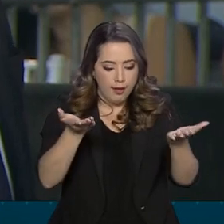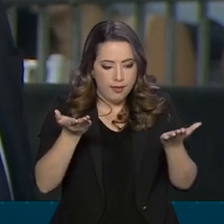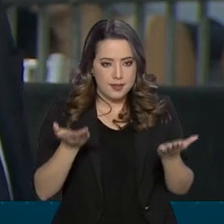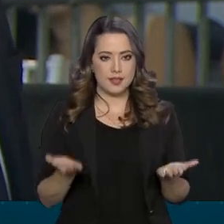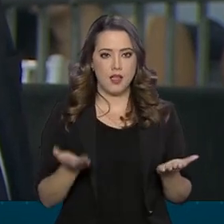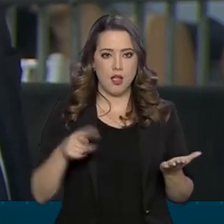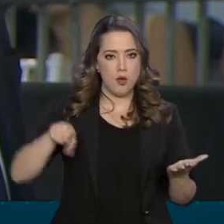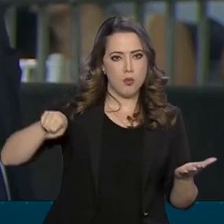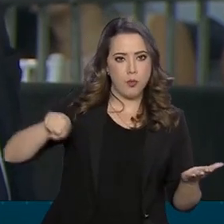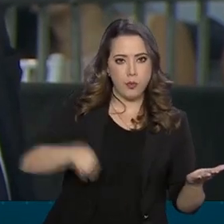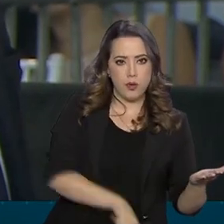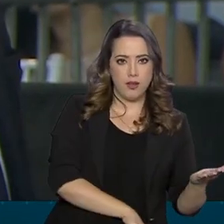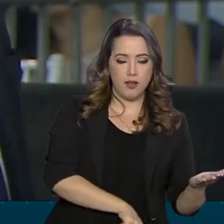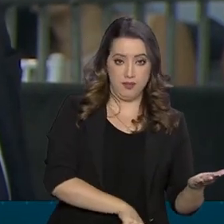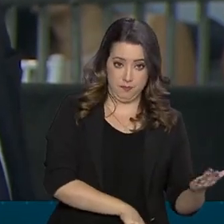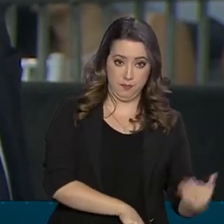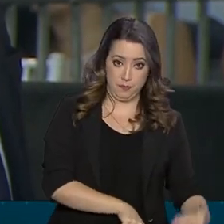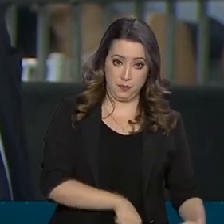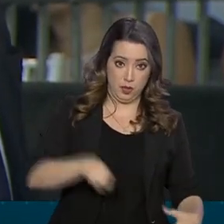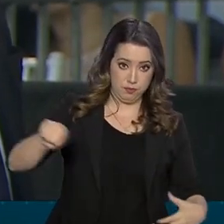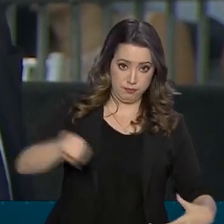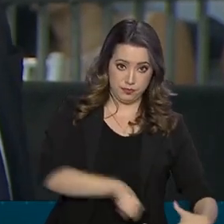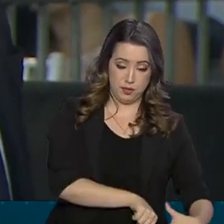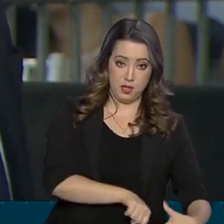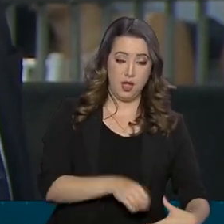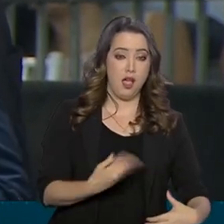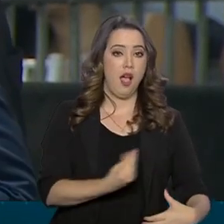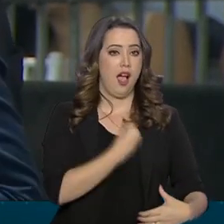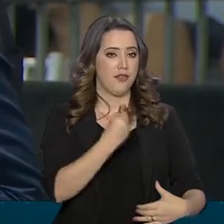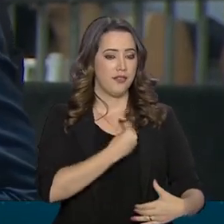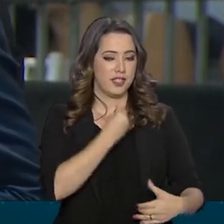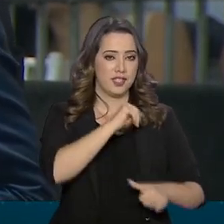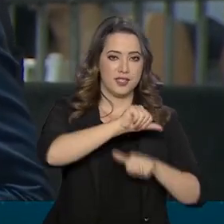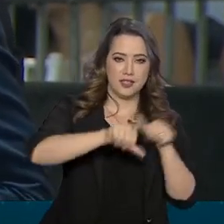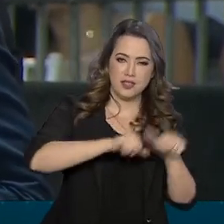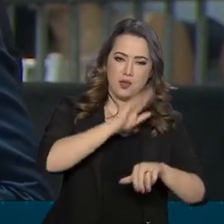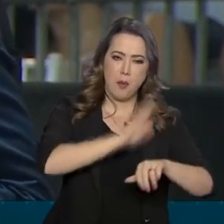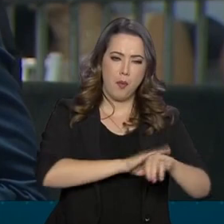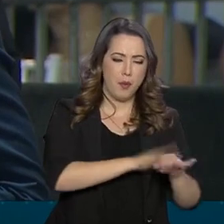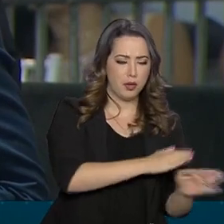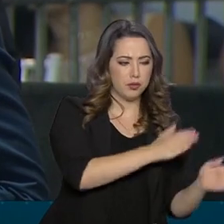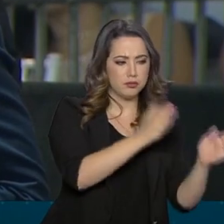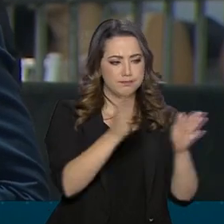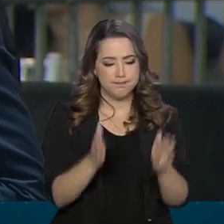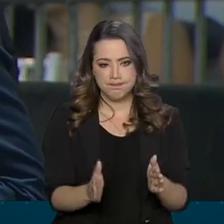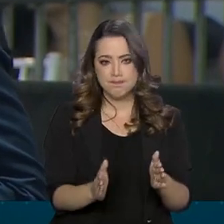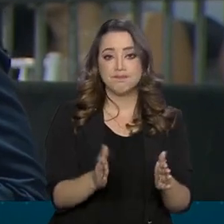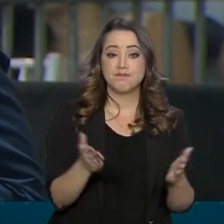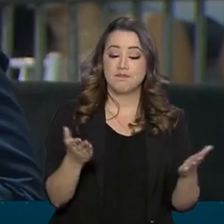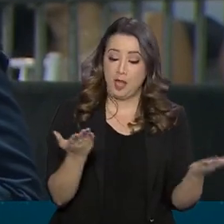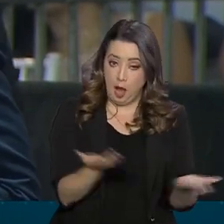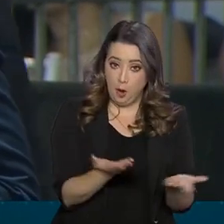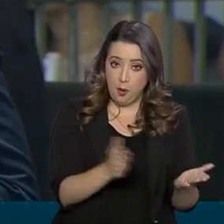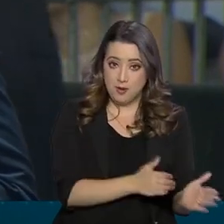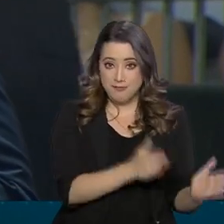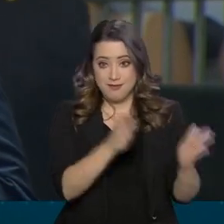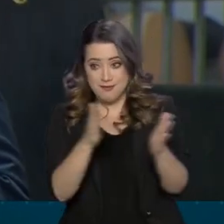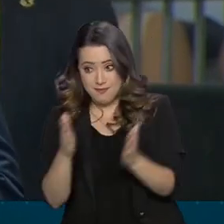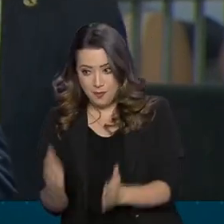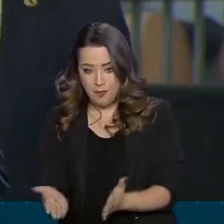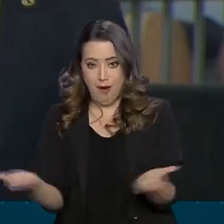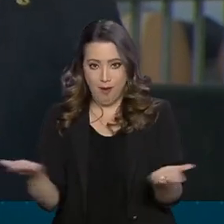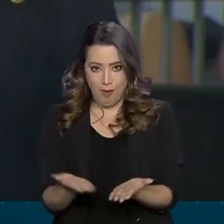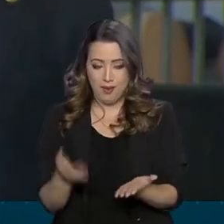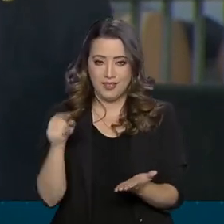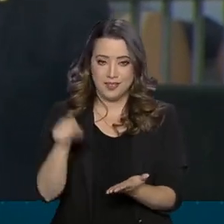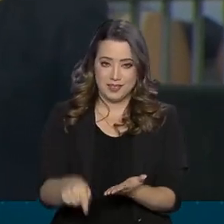Militar das Agulhas Negras. A vida se faz de momentos e esse momento vai marcar